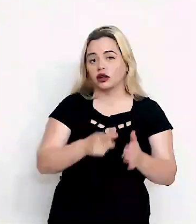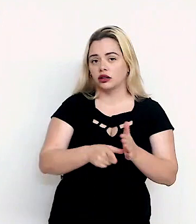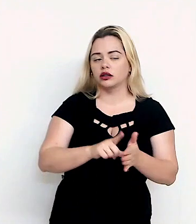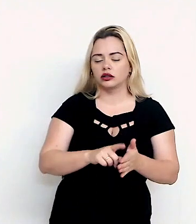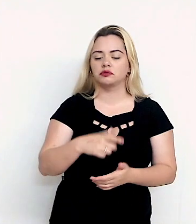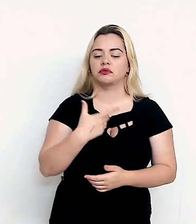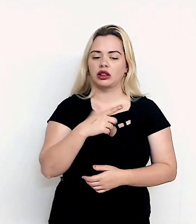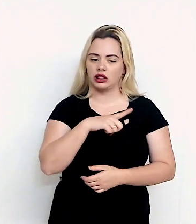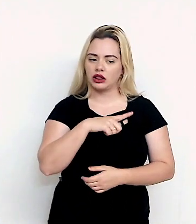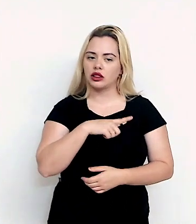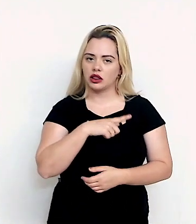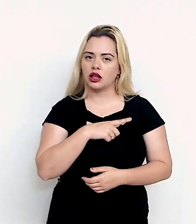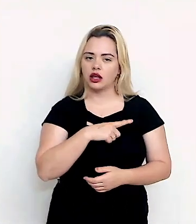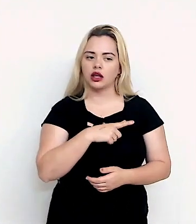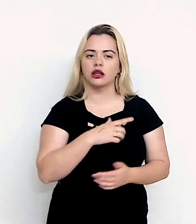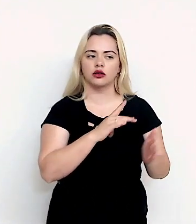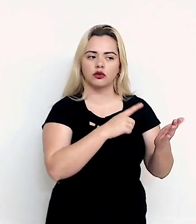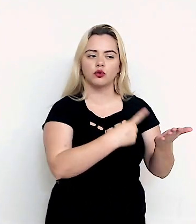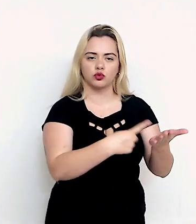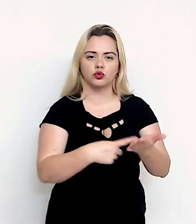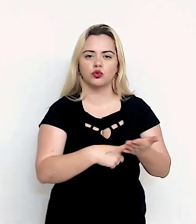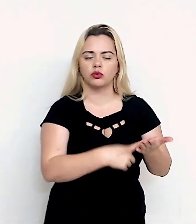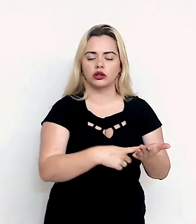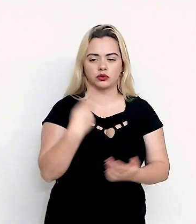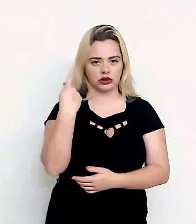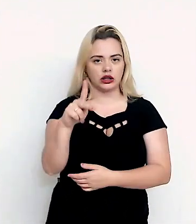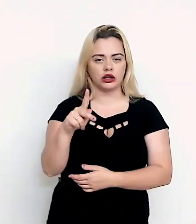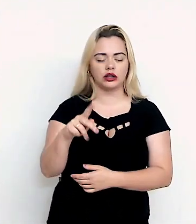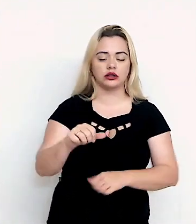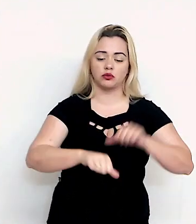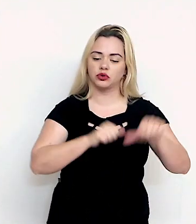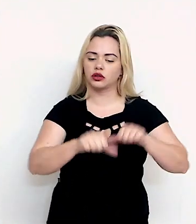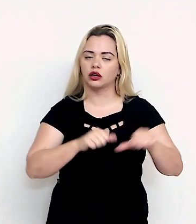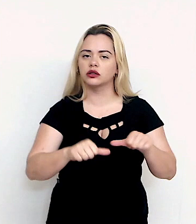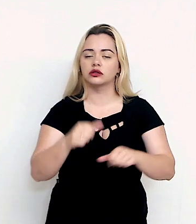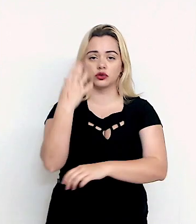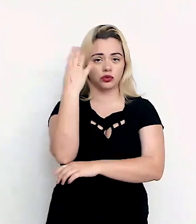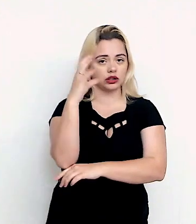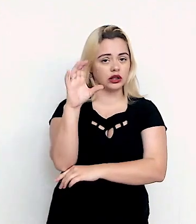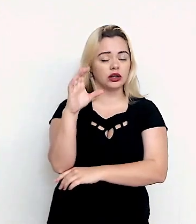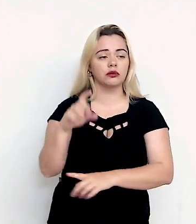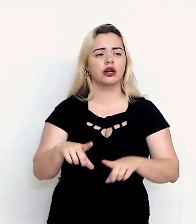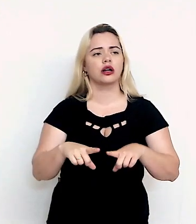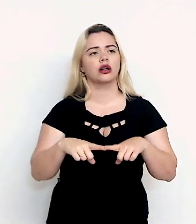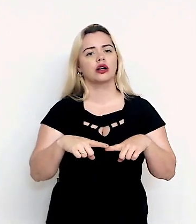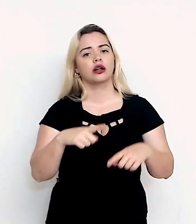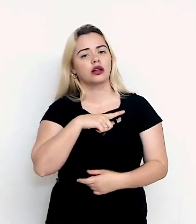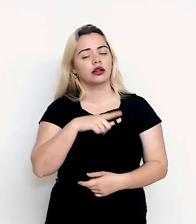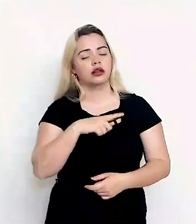compromissos deles no regime de mudança do clima que eu saiba eles têm uma ndc que inclui